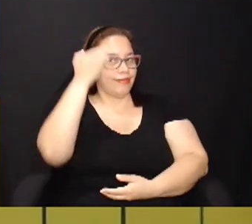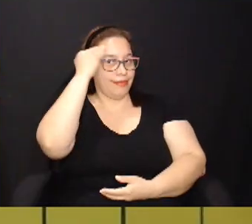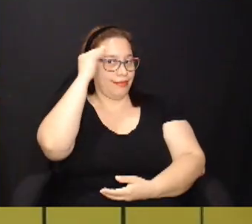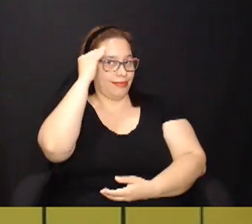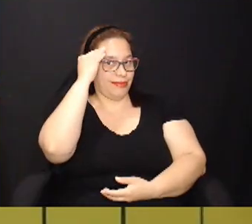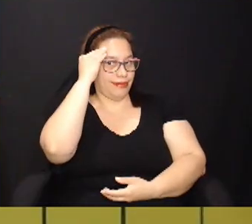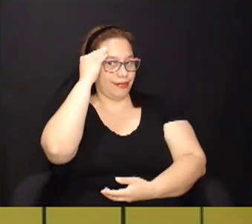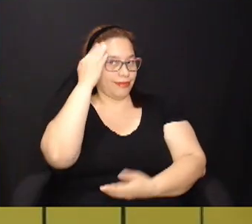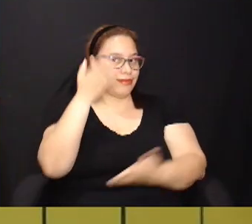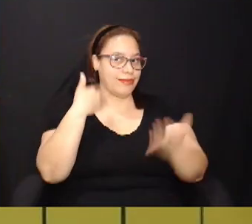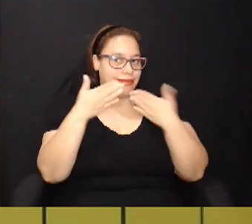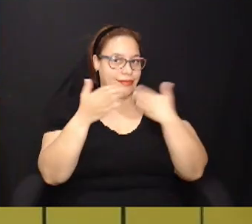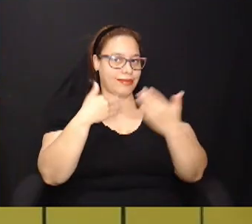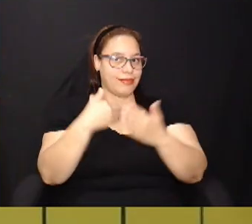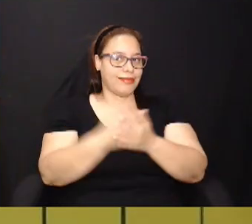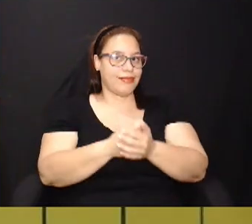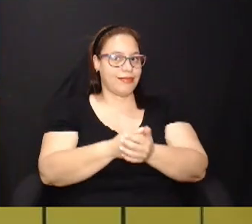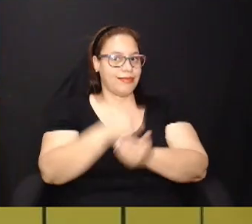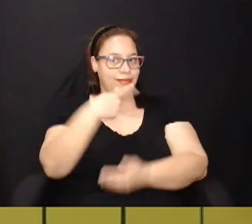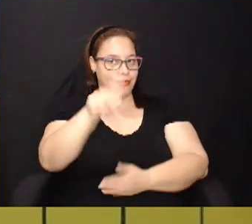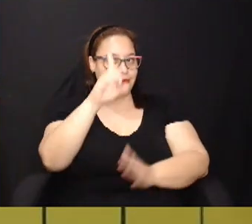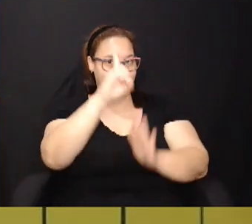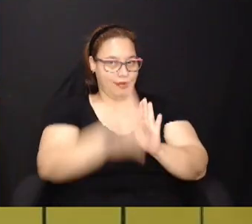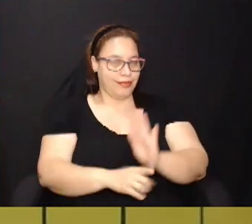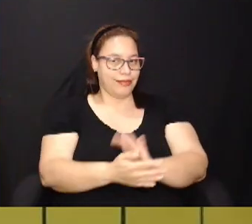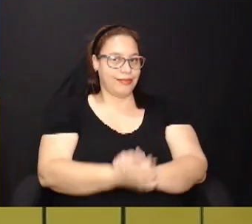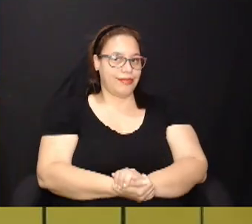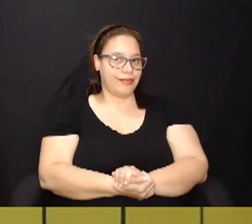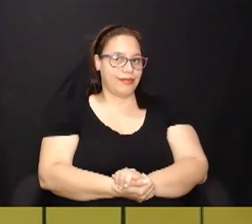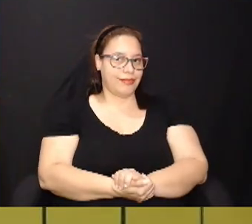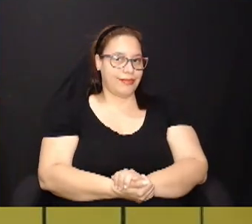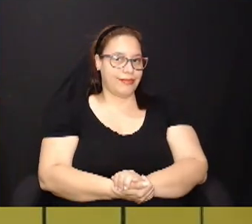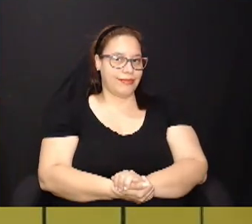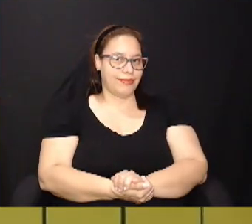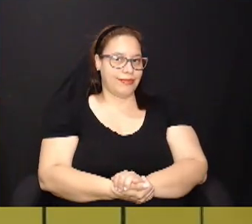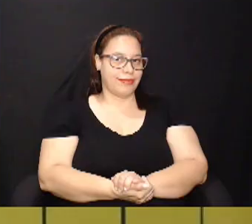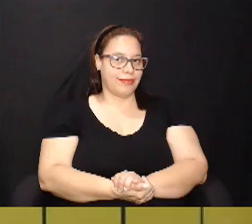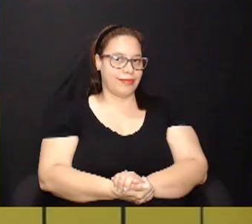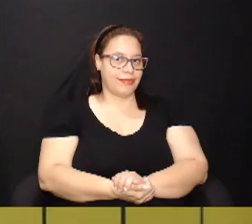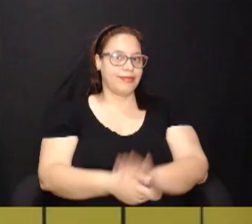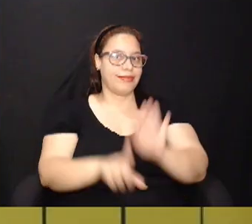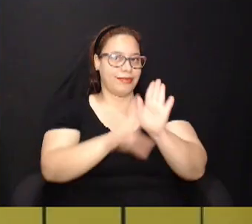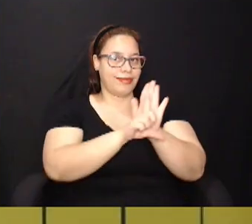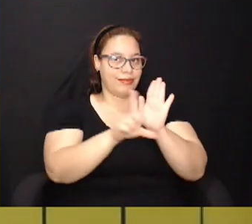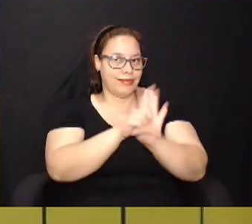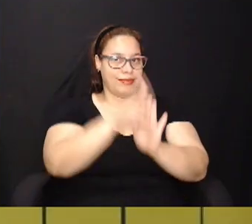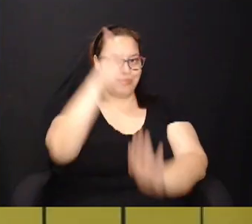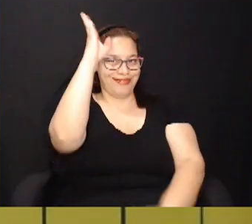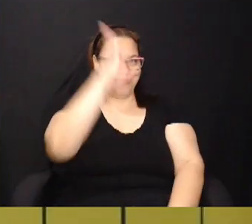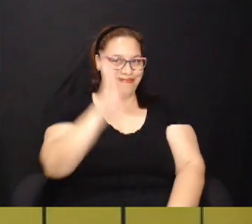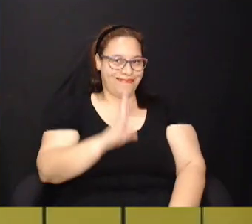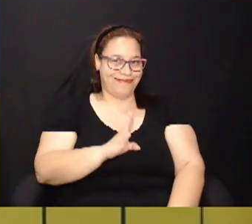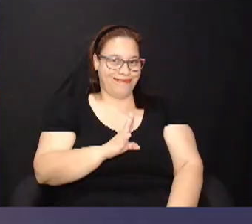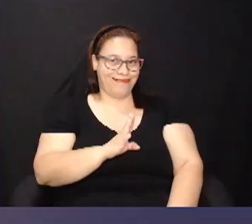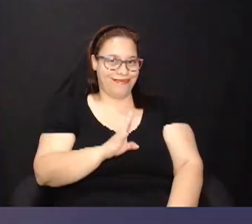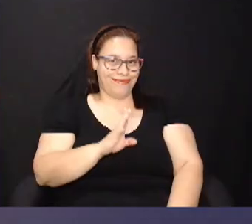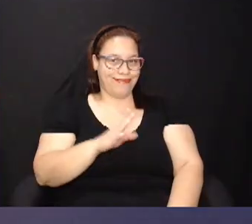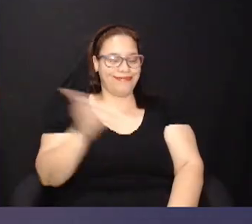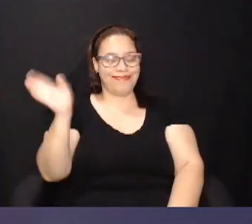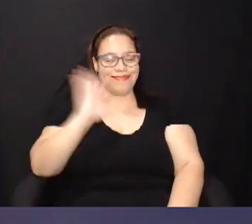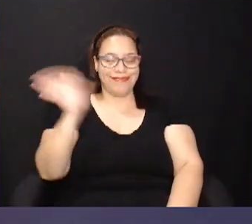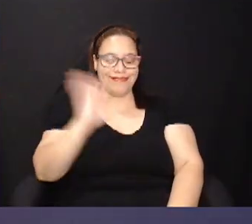Vamos falar sobre o seu direito mediante a legislação brasileira. Até logo!